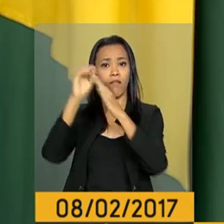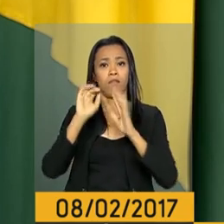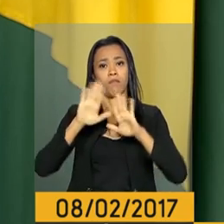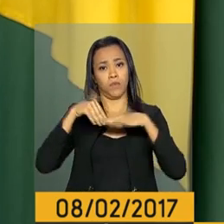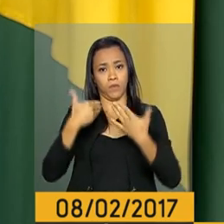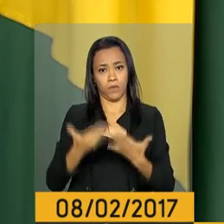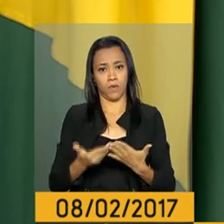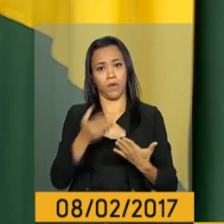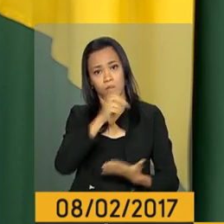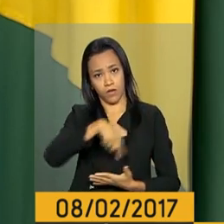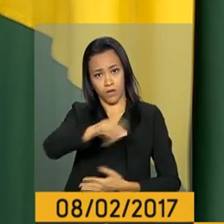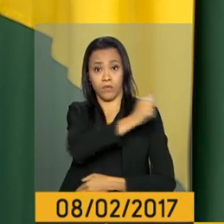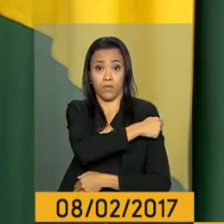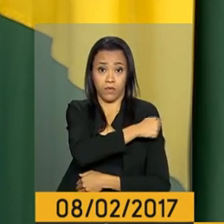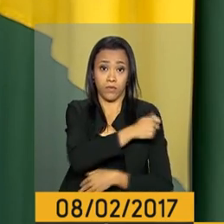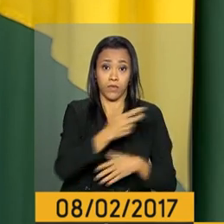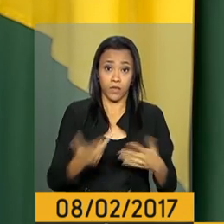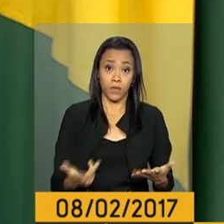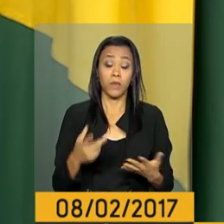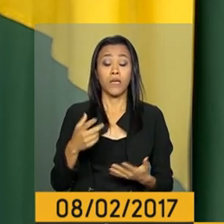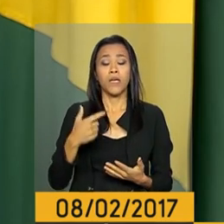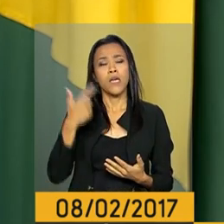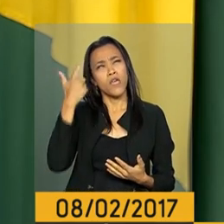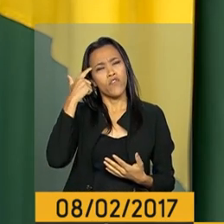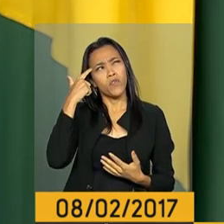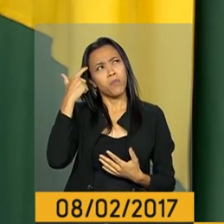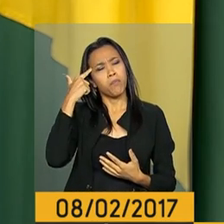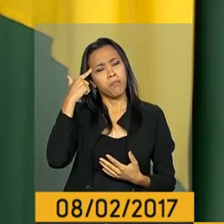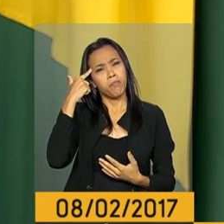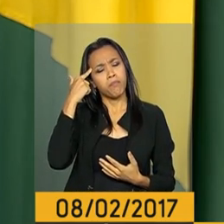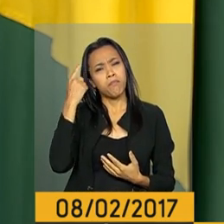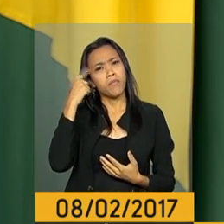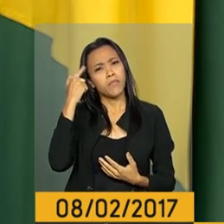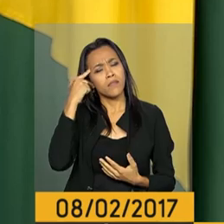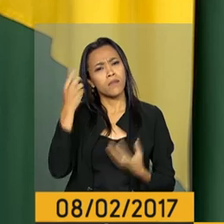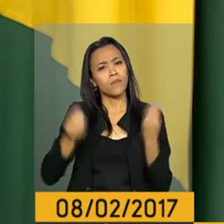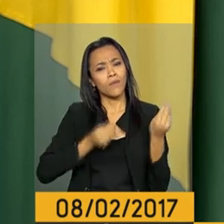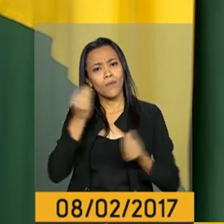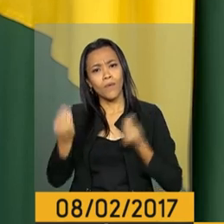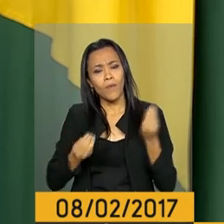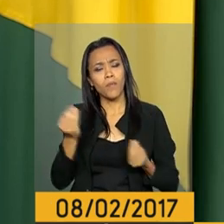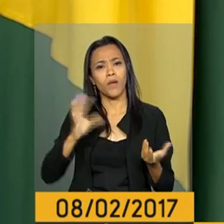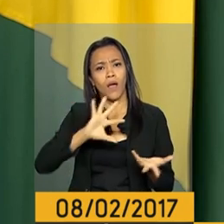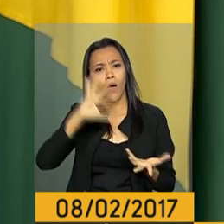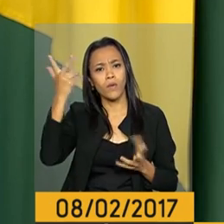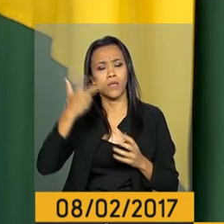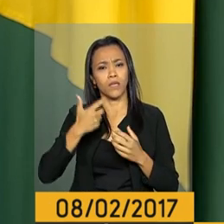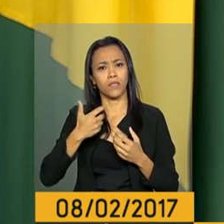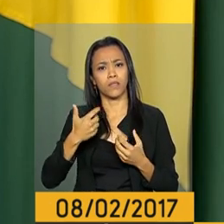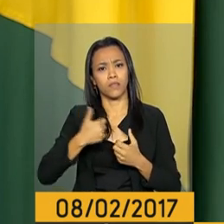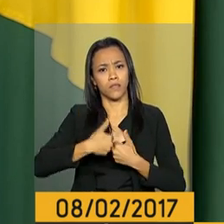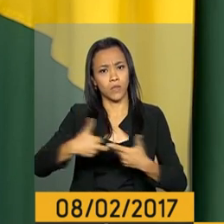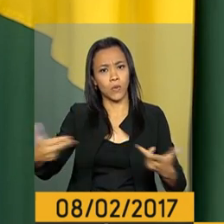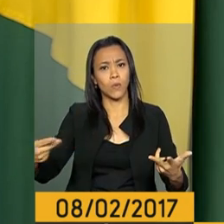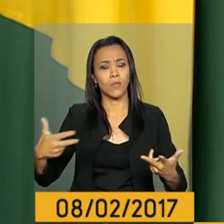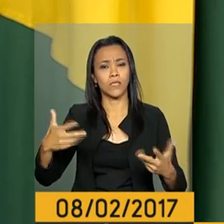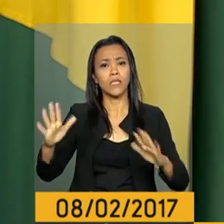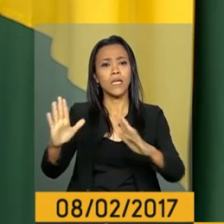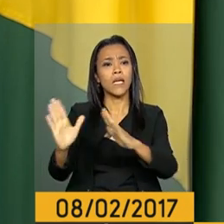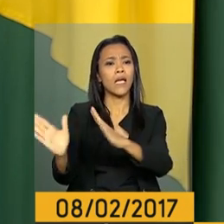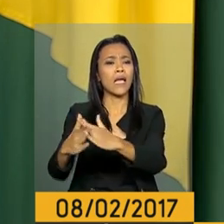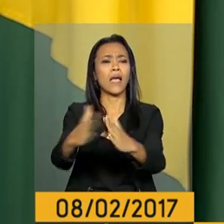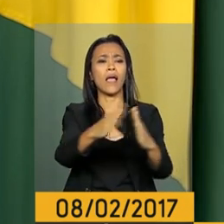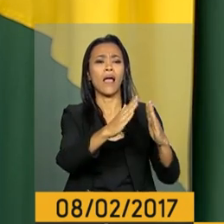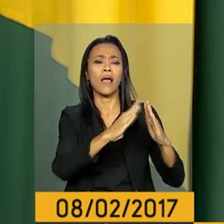né cinematograficamente como esses fatos se dão certa e seguramente em pequenas casas